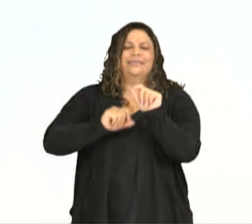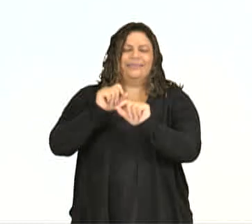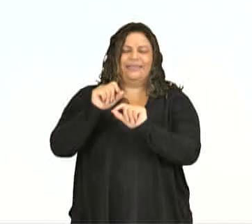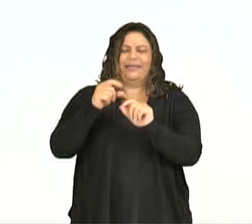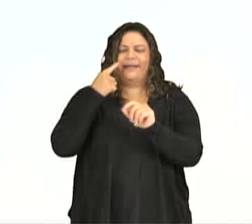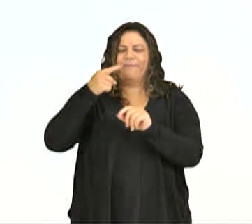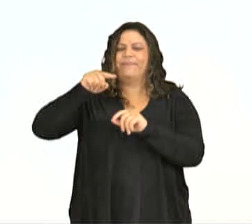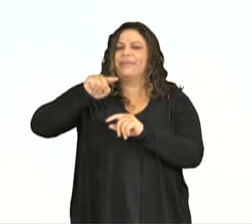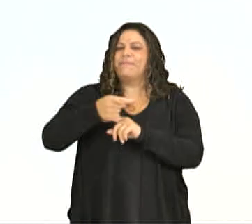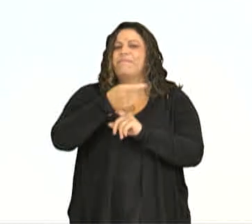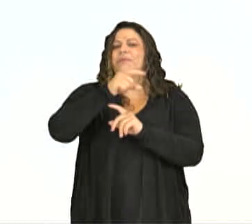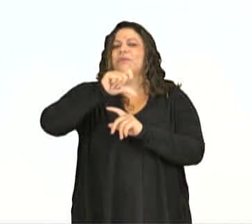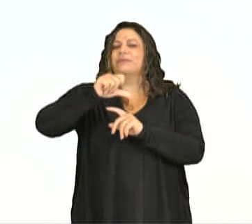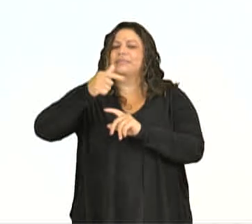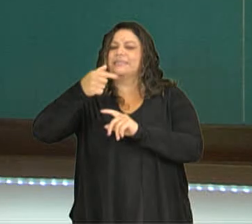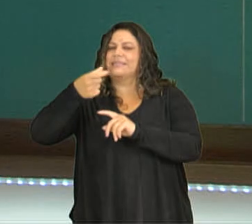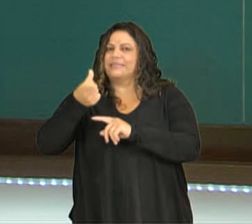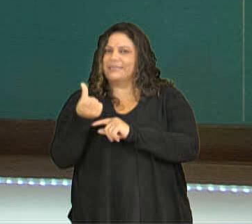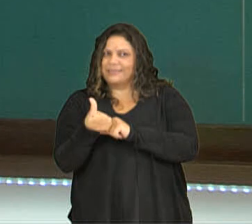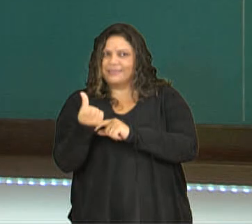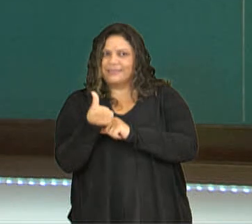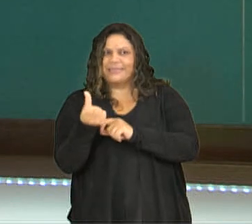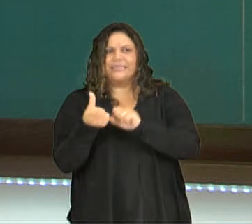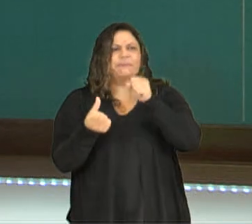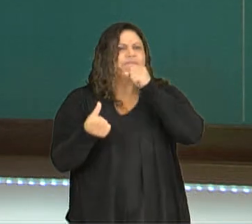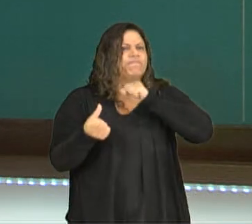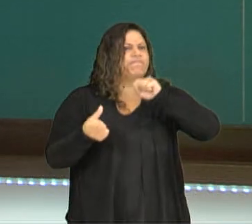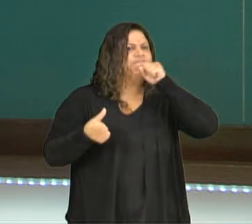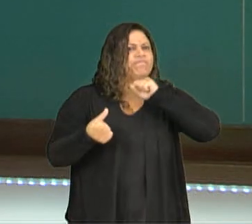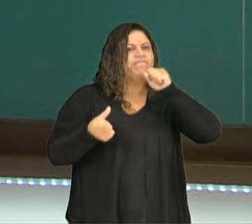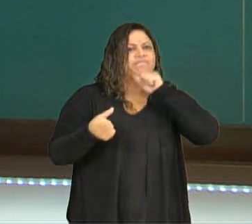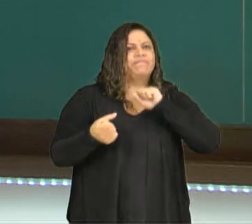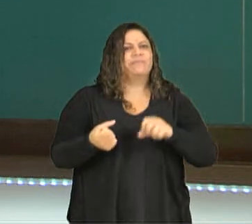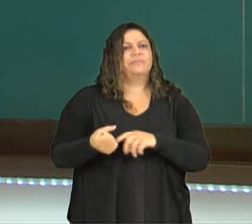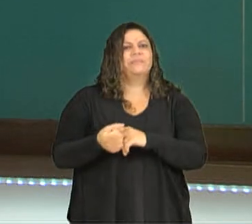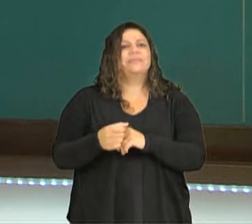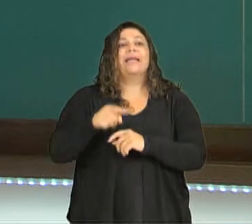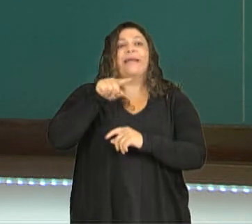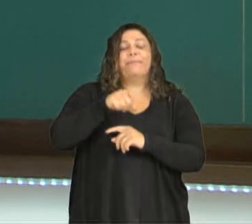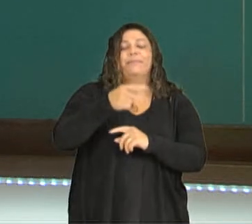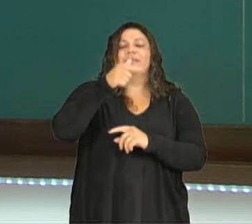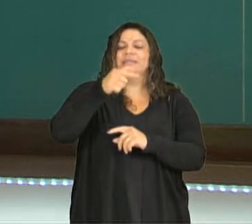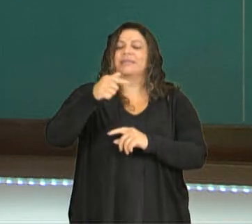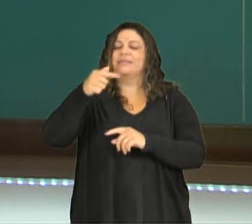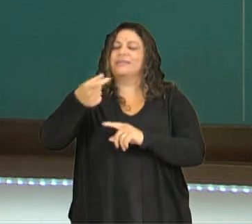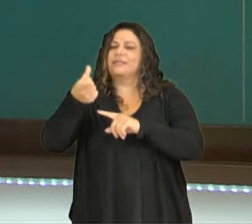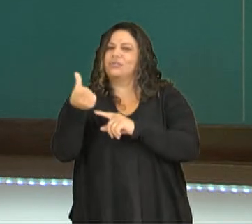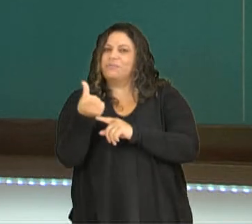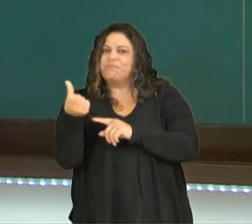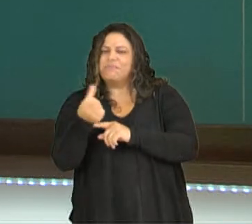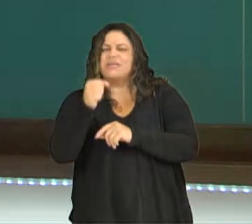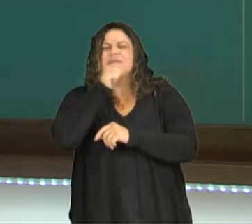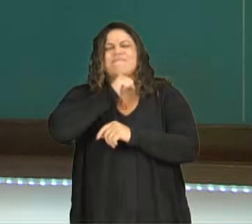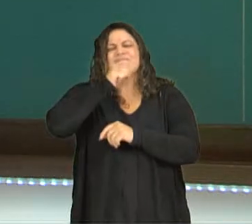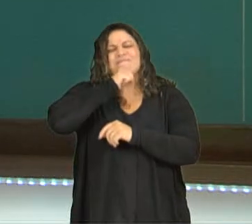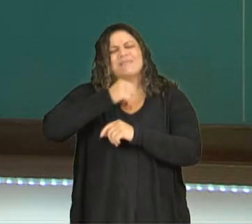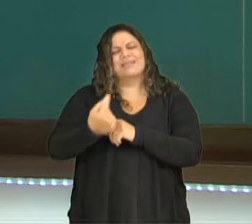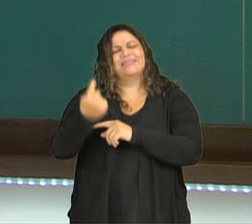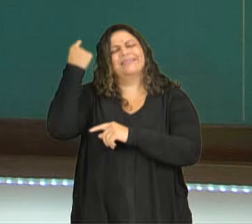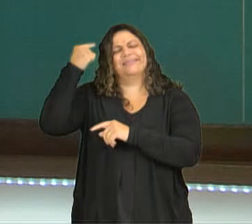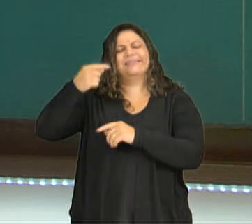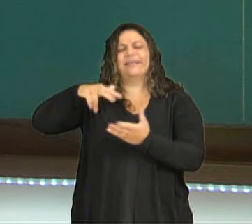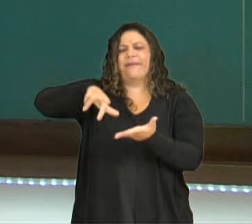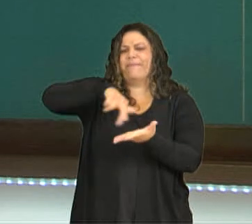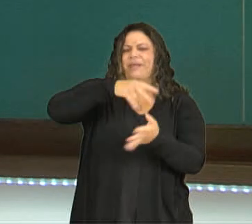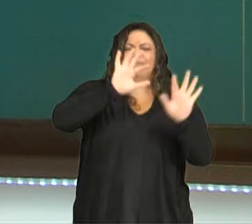1776. Então, é uma dança muito antiga, tá? Curiosamente, ela é uma das danças mais elegantes do